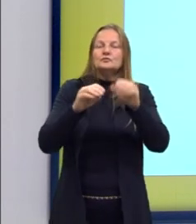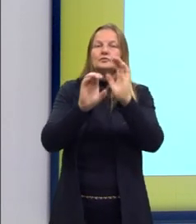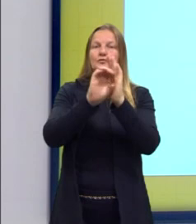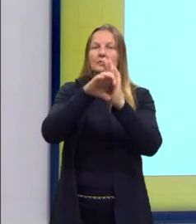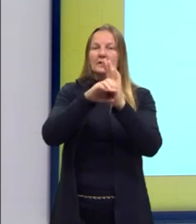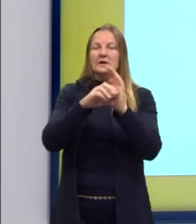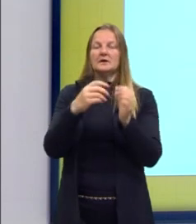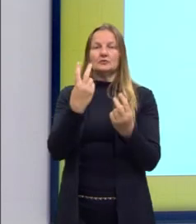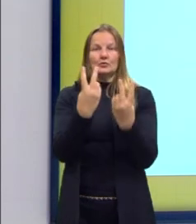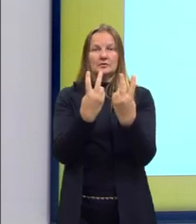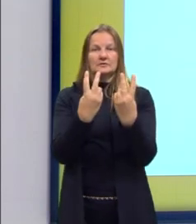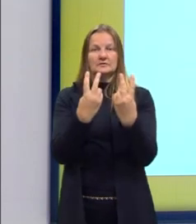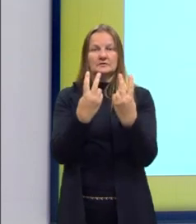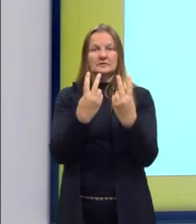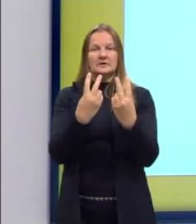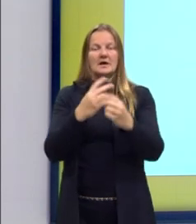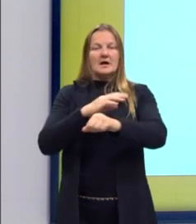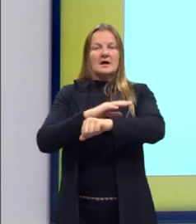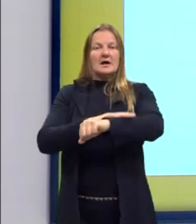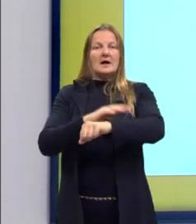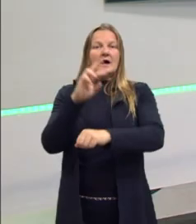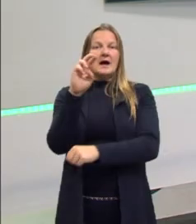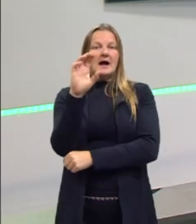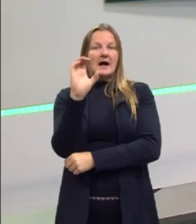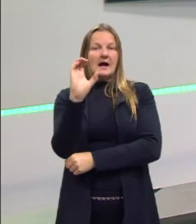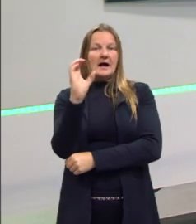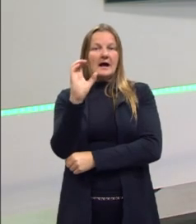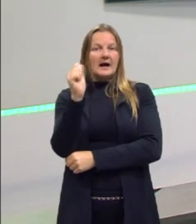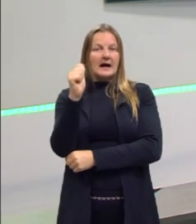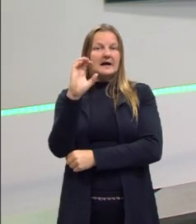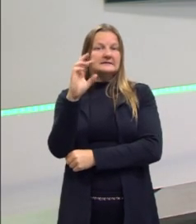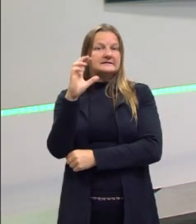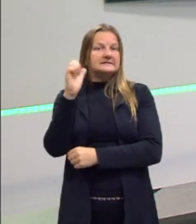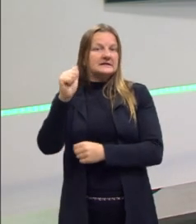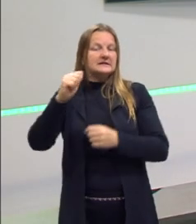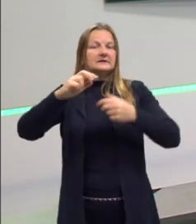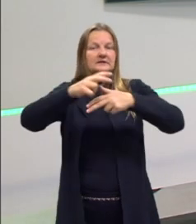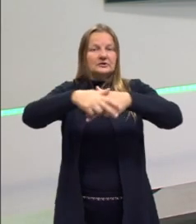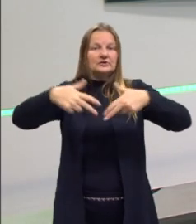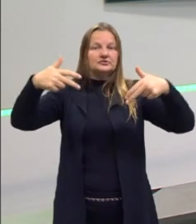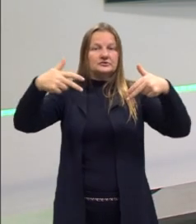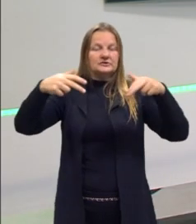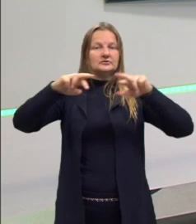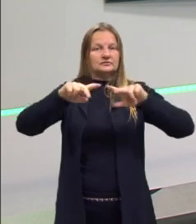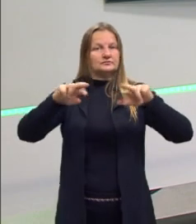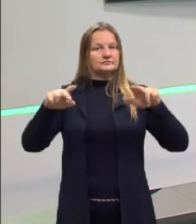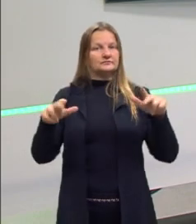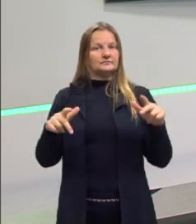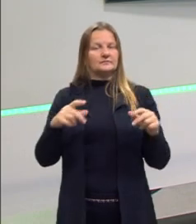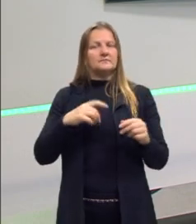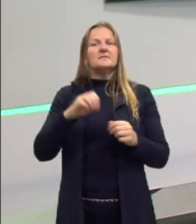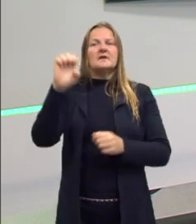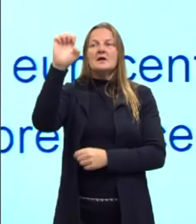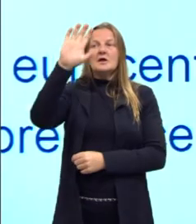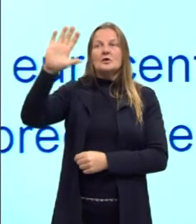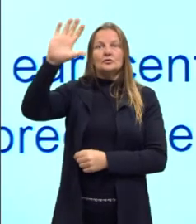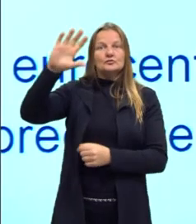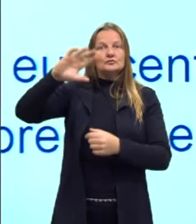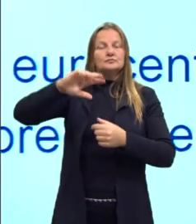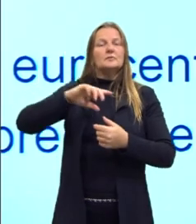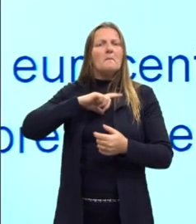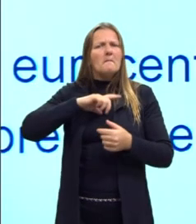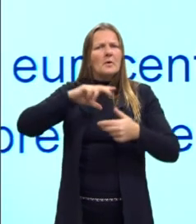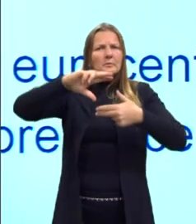raça e etnia a que tem uma imagem de um livro né da história da América portuguesa e já mostra esse sétimo centrismo né